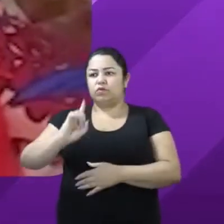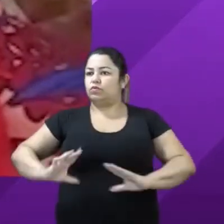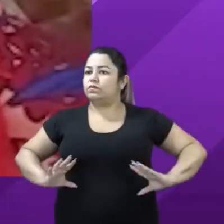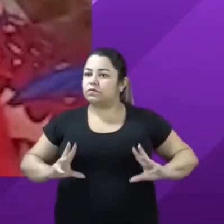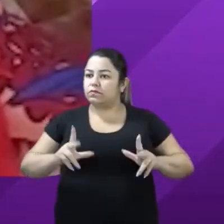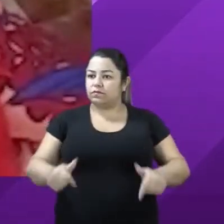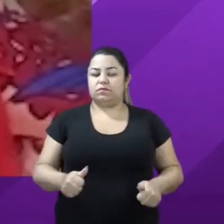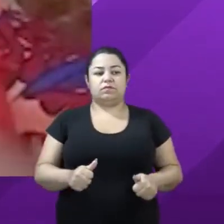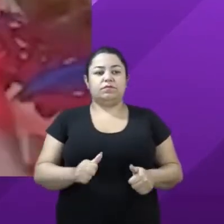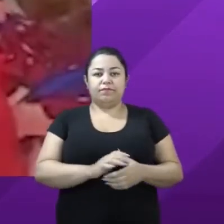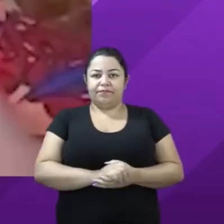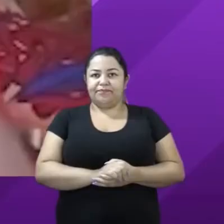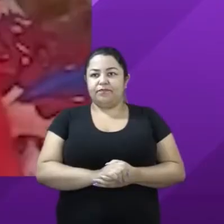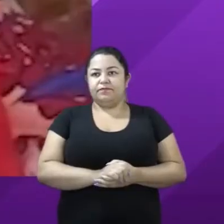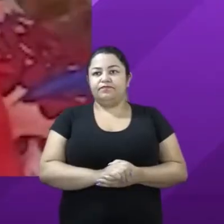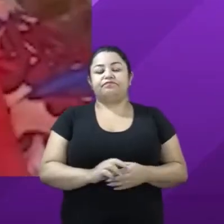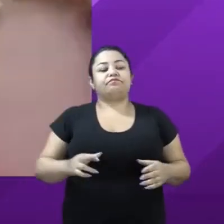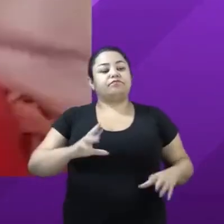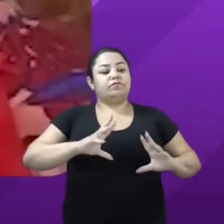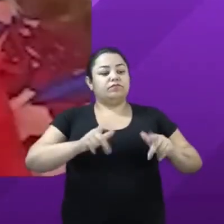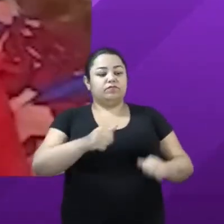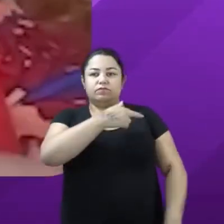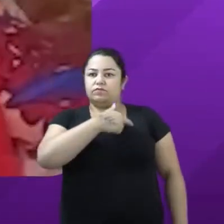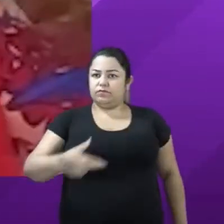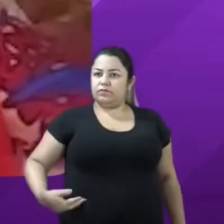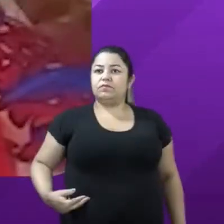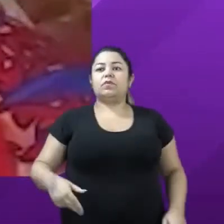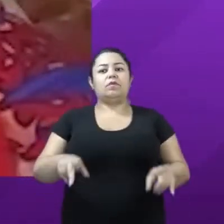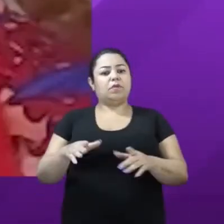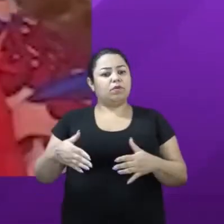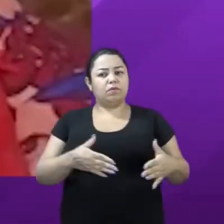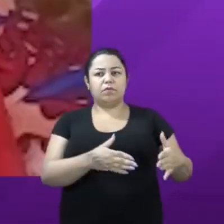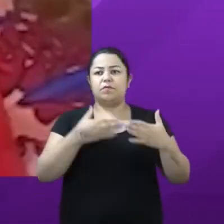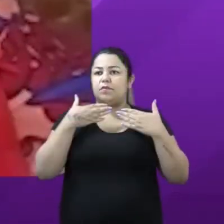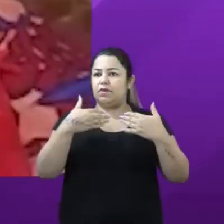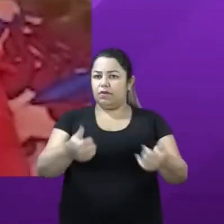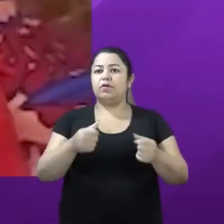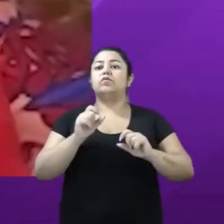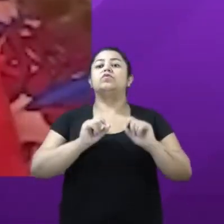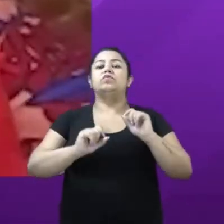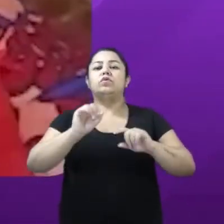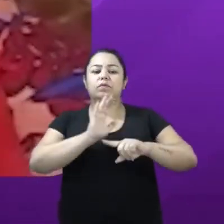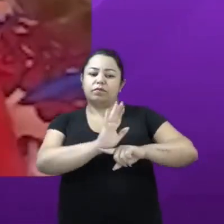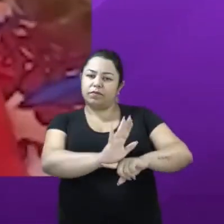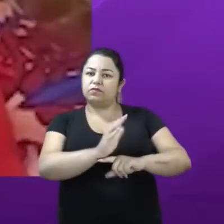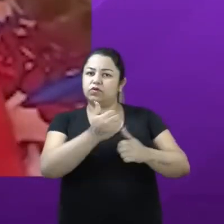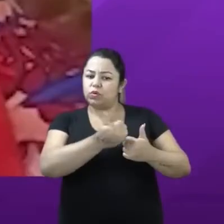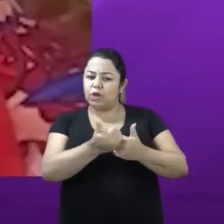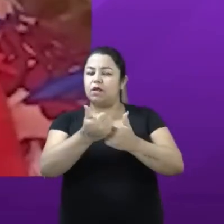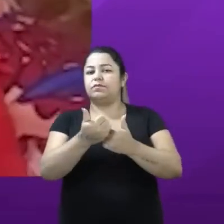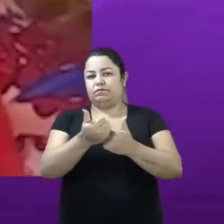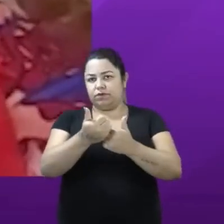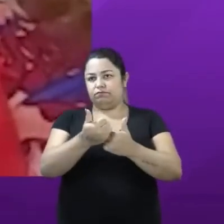as religiões. Todas as religiões, elas levam para um caminho do bem, elas levam para um caminho de uma ajuda, de um apoio